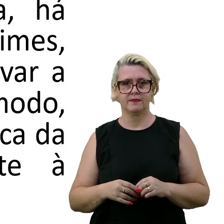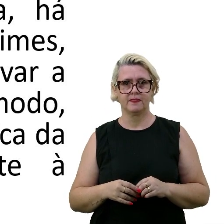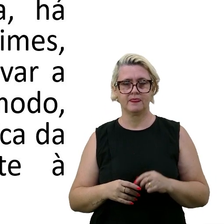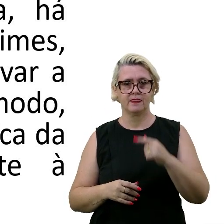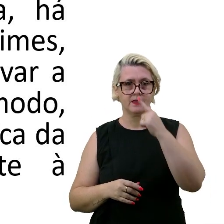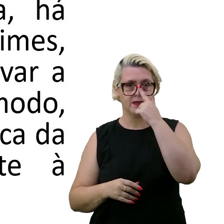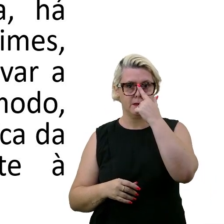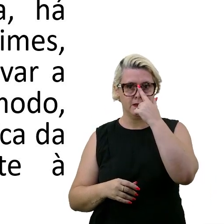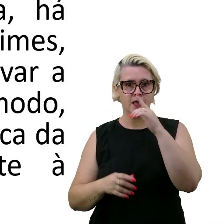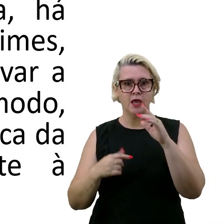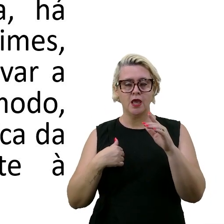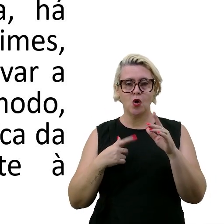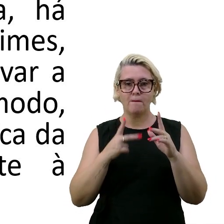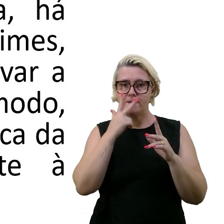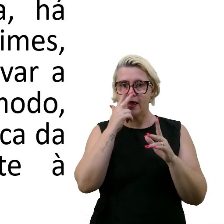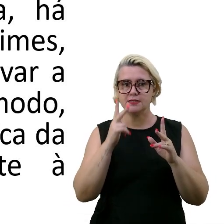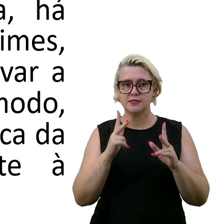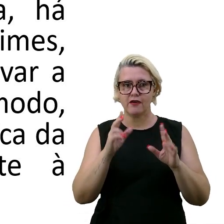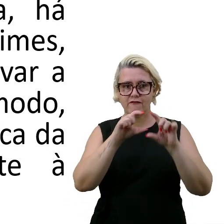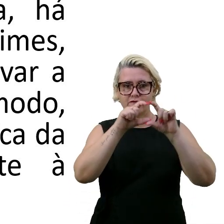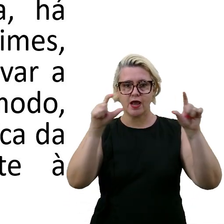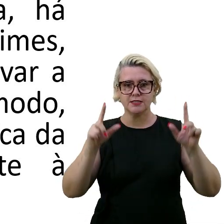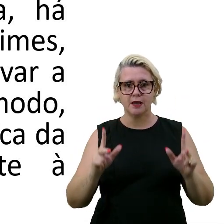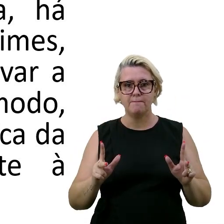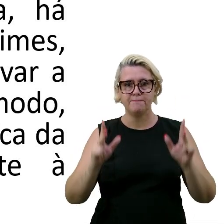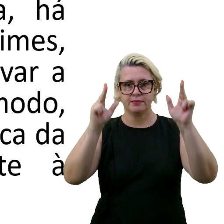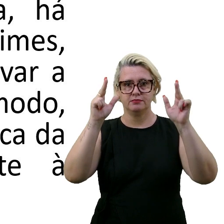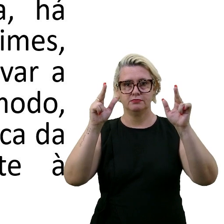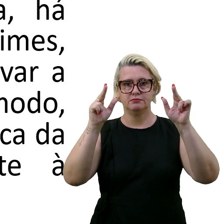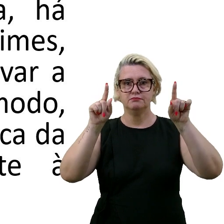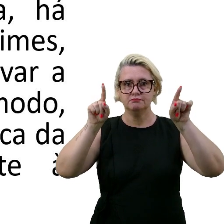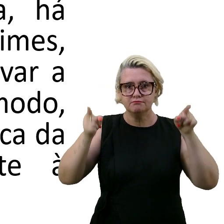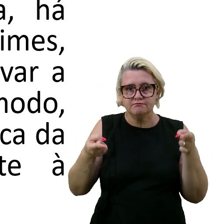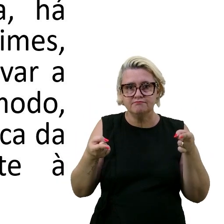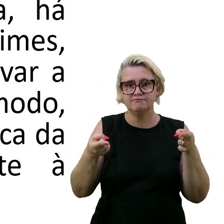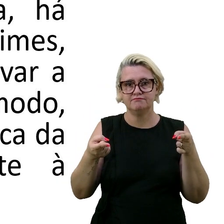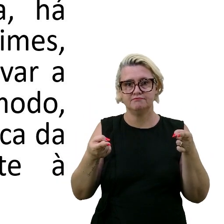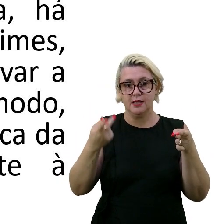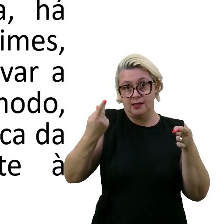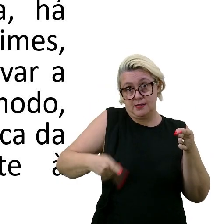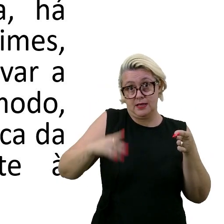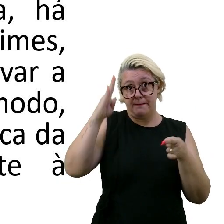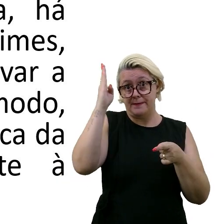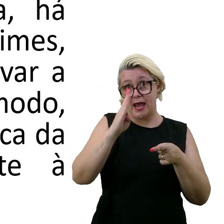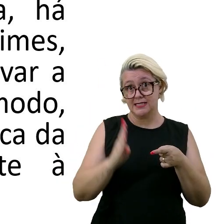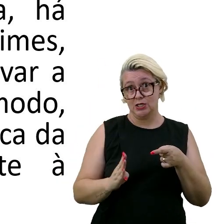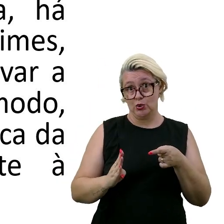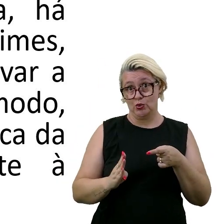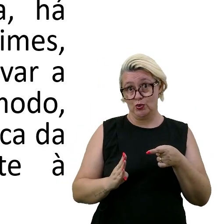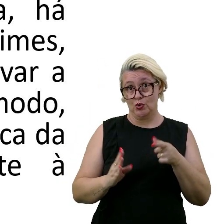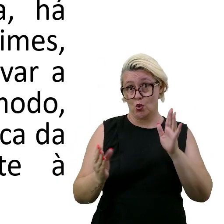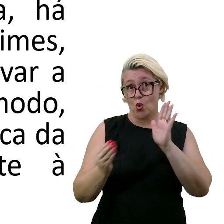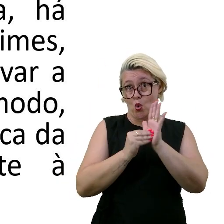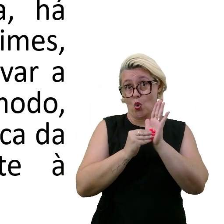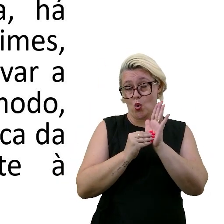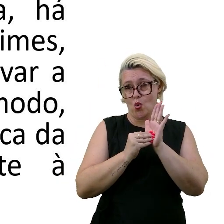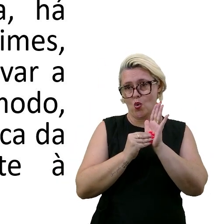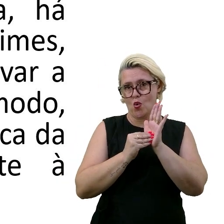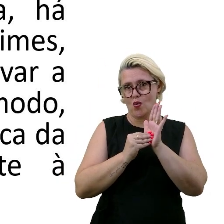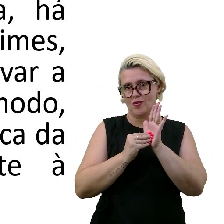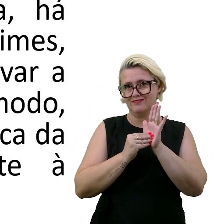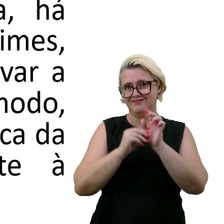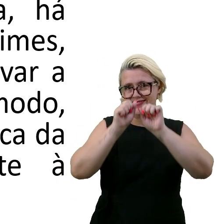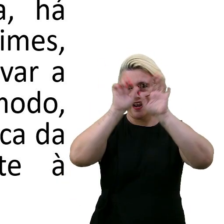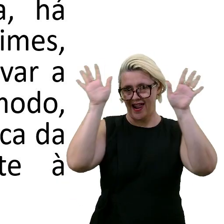uma explicação. Que explicação é essa? No Brasil, eu estou deixando claro que é no Brasil. Olha isso. Se